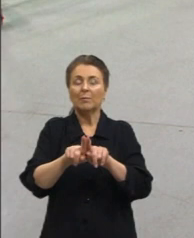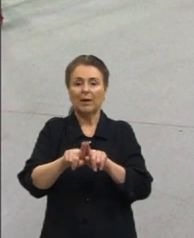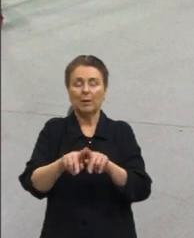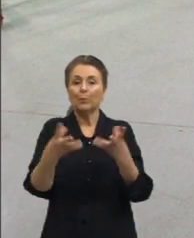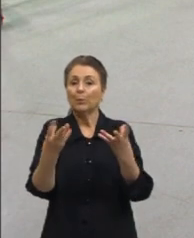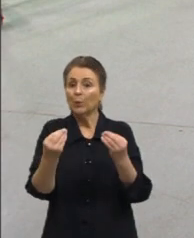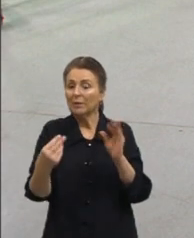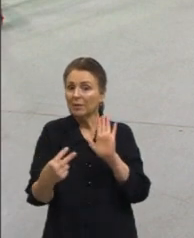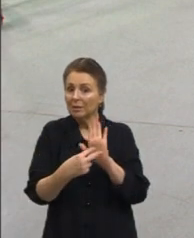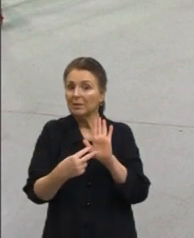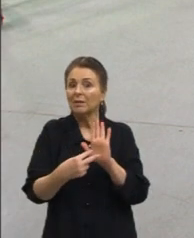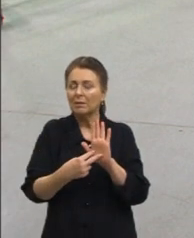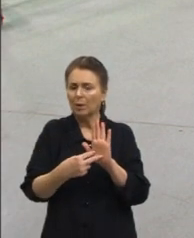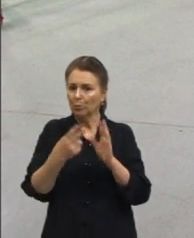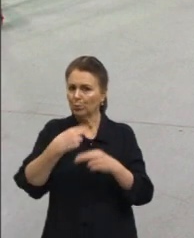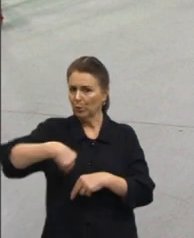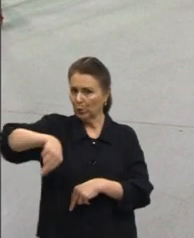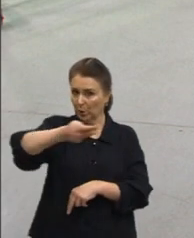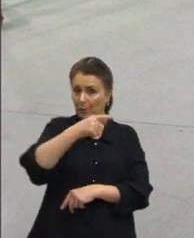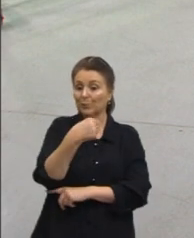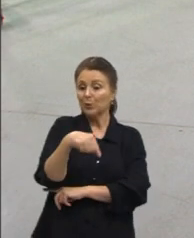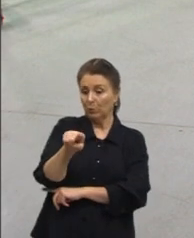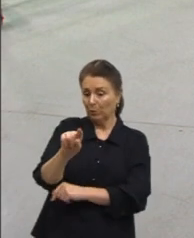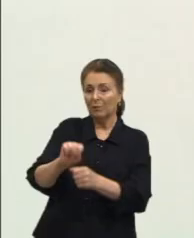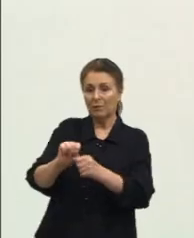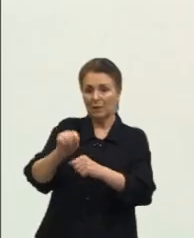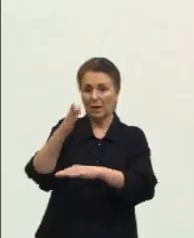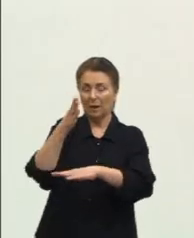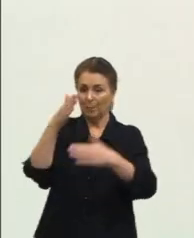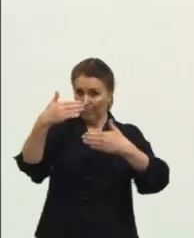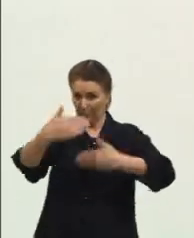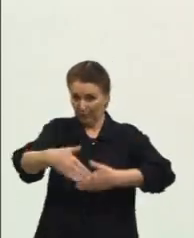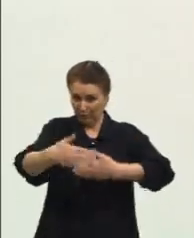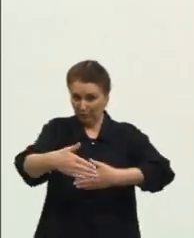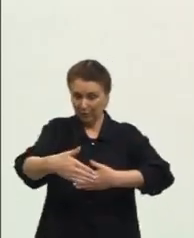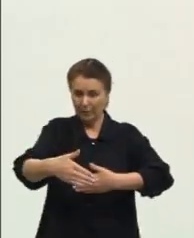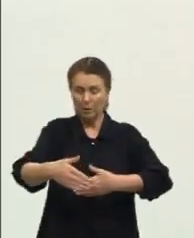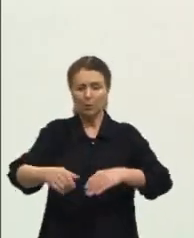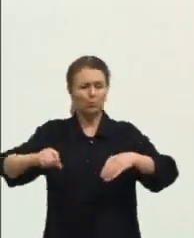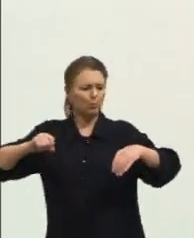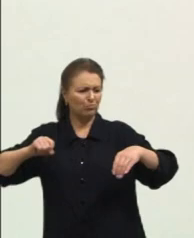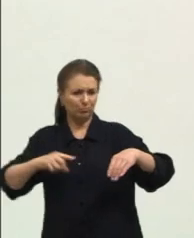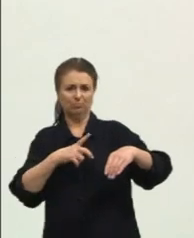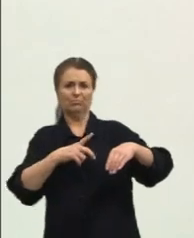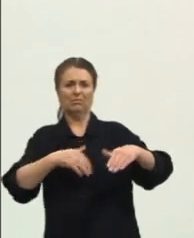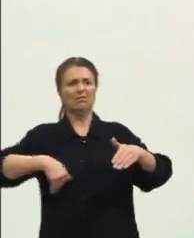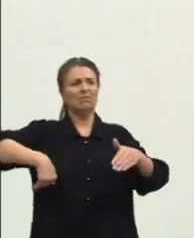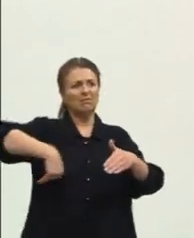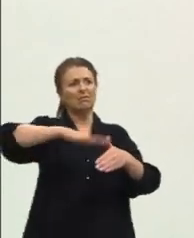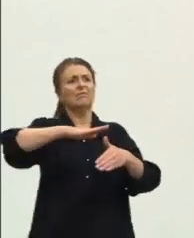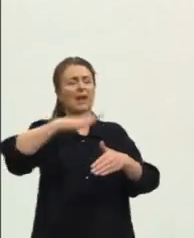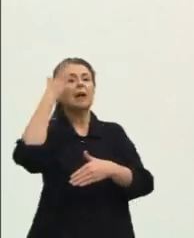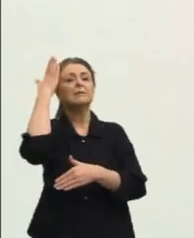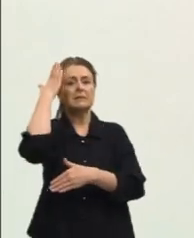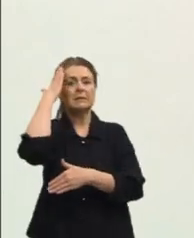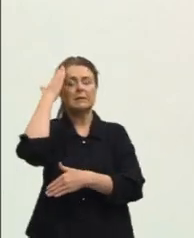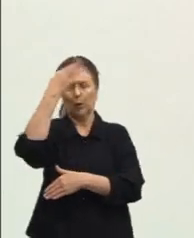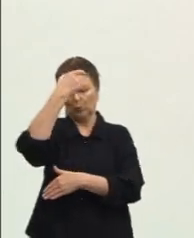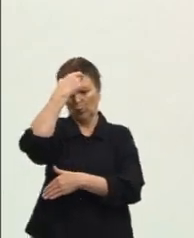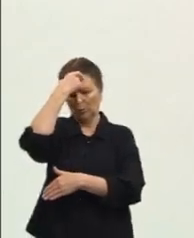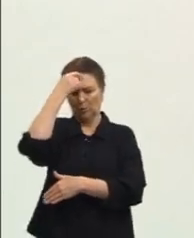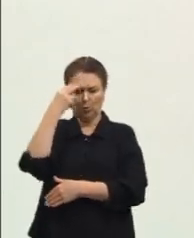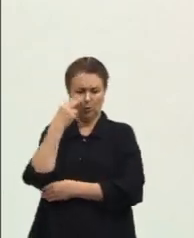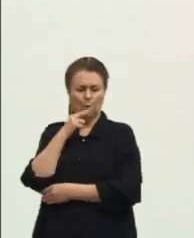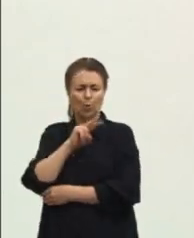é quando tu vai para a prova tu tem aquele chute consciente tu coloca o olho